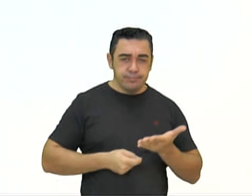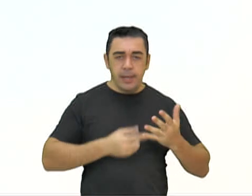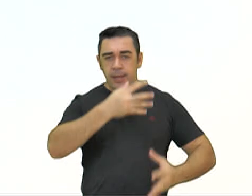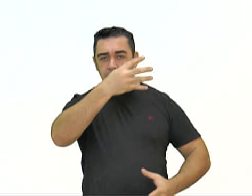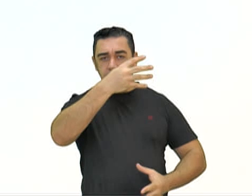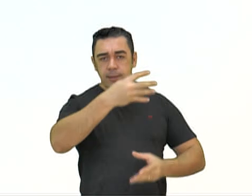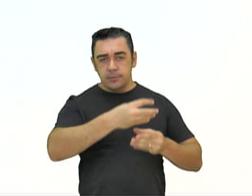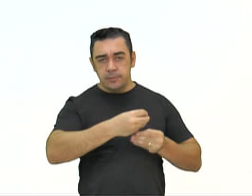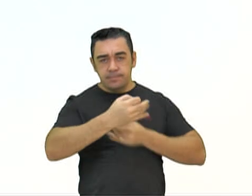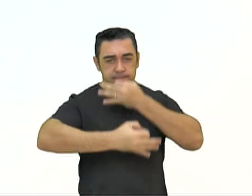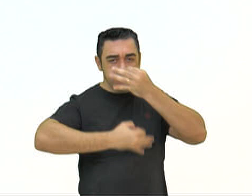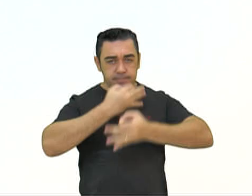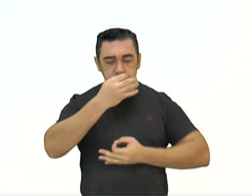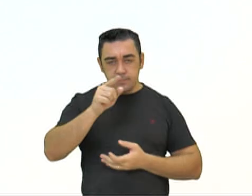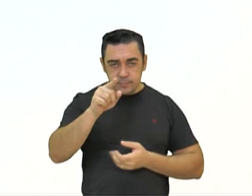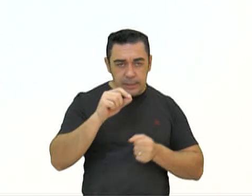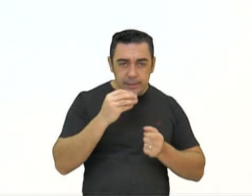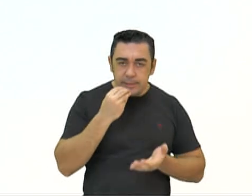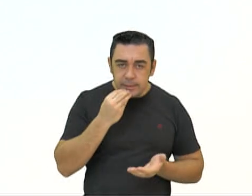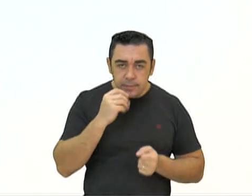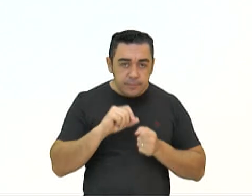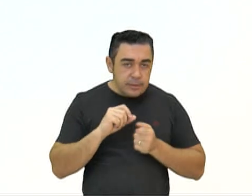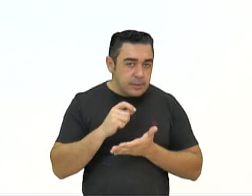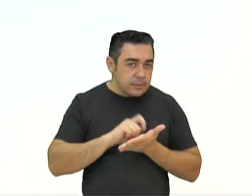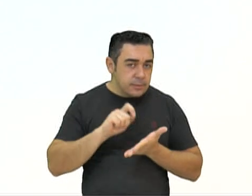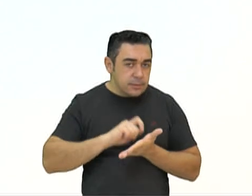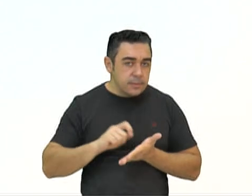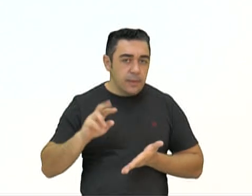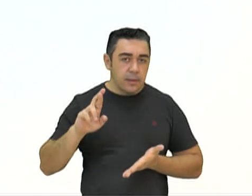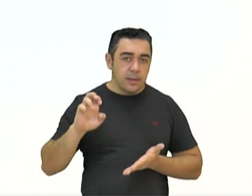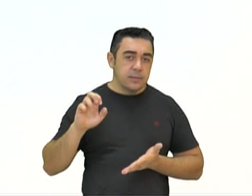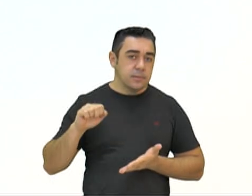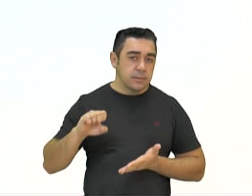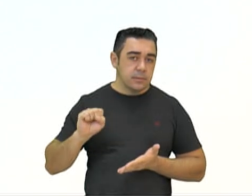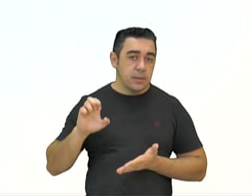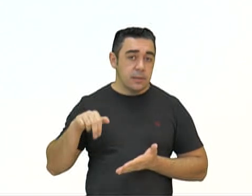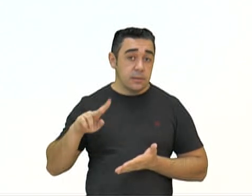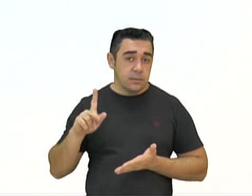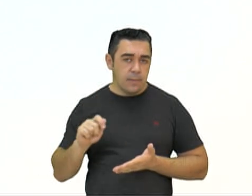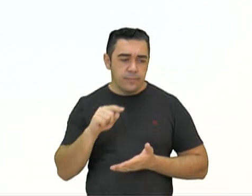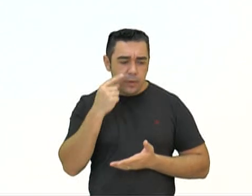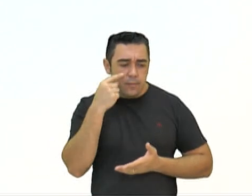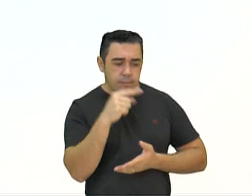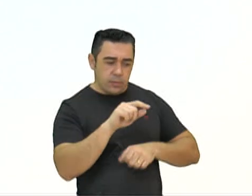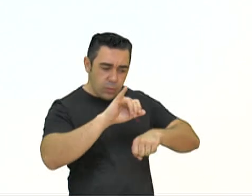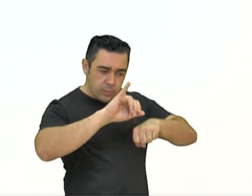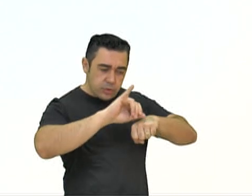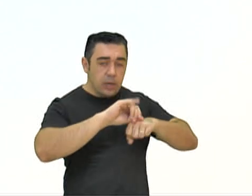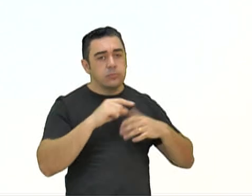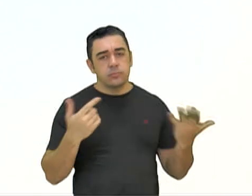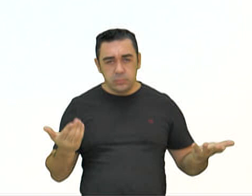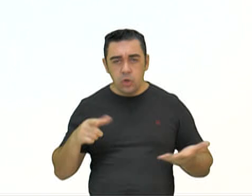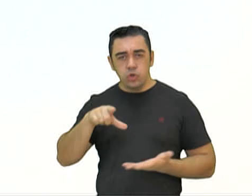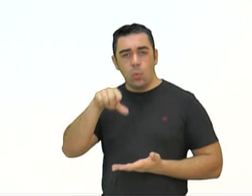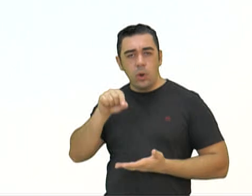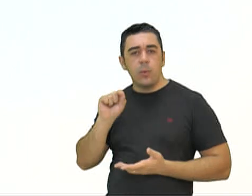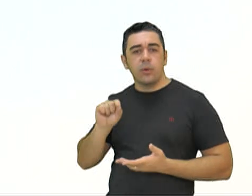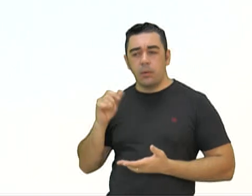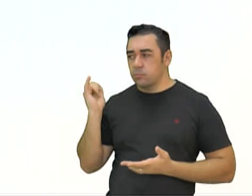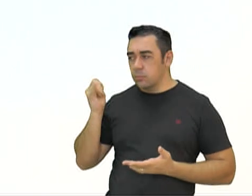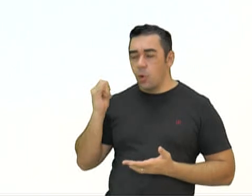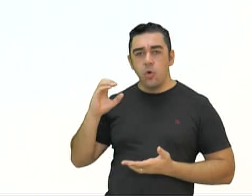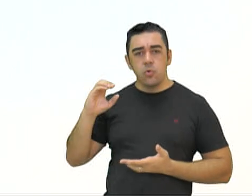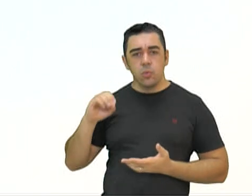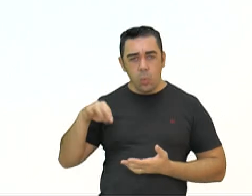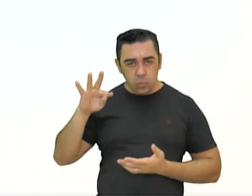uma produção, né, de resenha. Sempre lembrando que para resenhar você tem que ter um objeto a ser resenhado, no caso aqui escolhemos um conto, mas pode ser qualquer